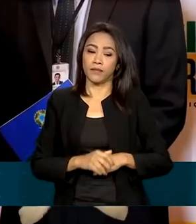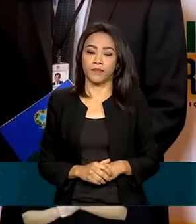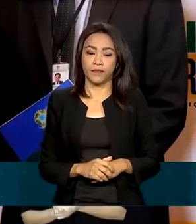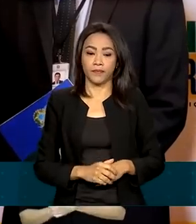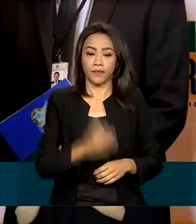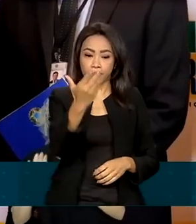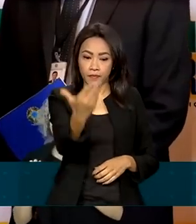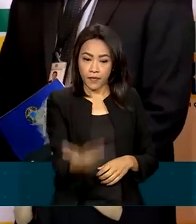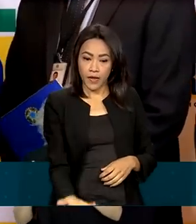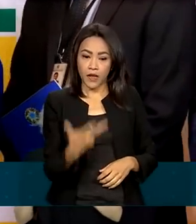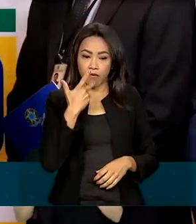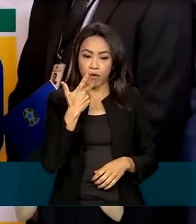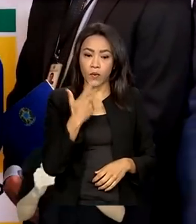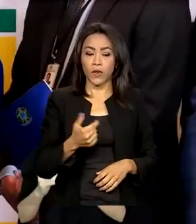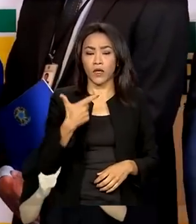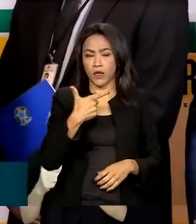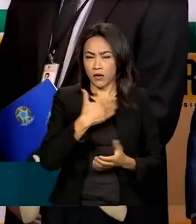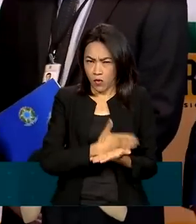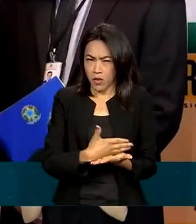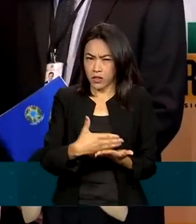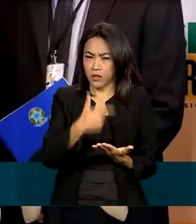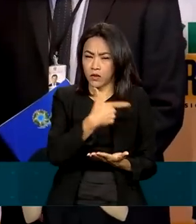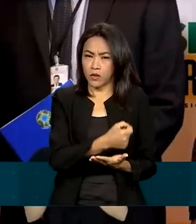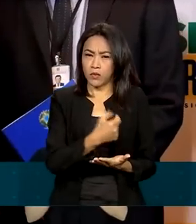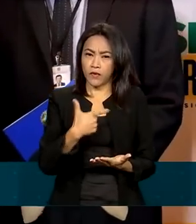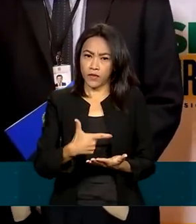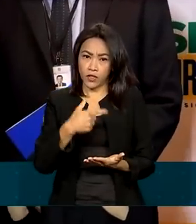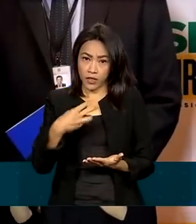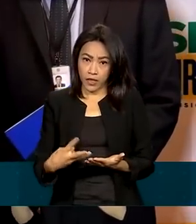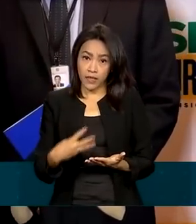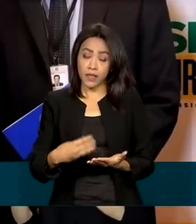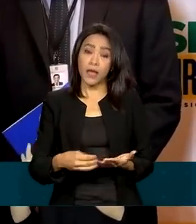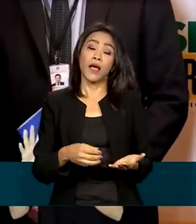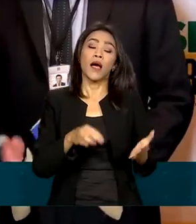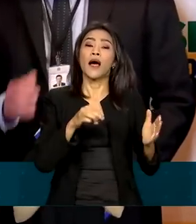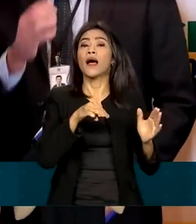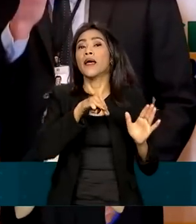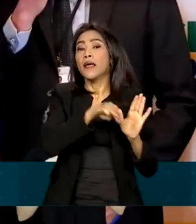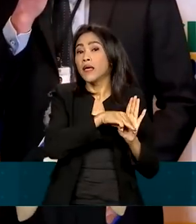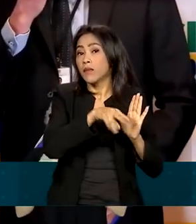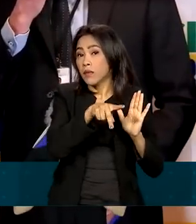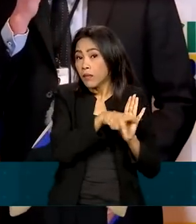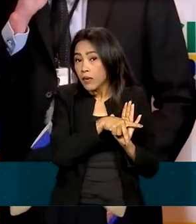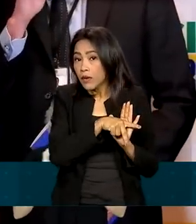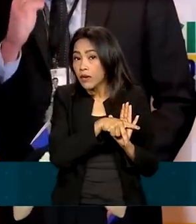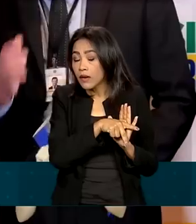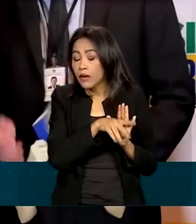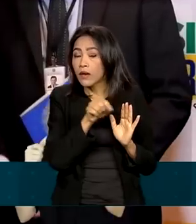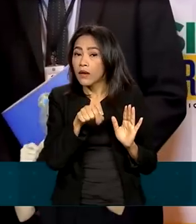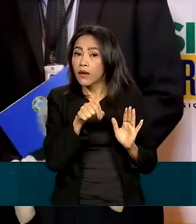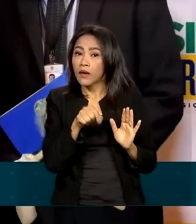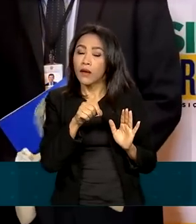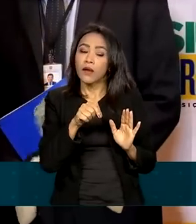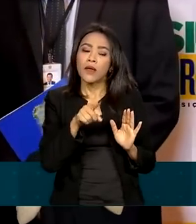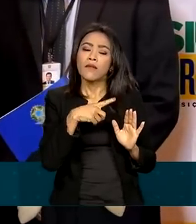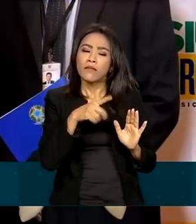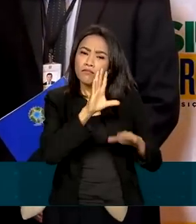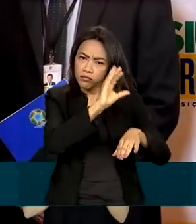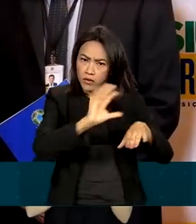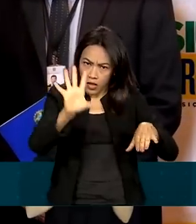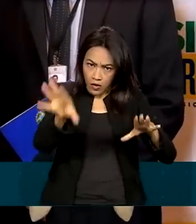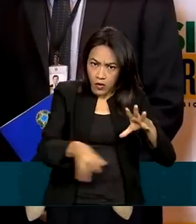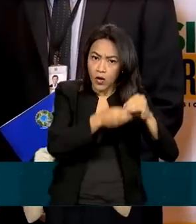que 2023, né, Regina? A emenda constitucional propõe uma revisão. Então, haverá, sim, uma